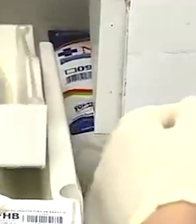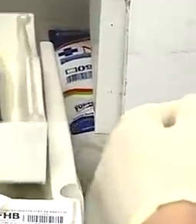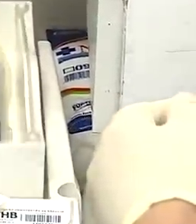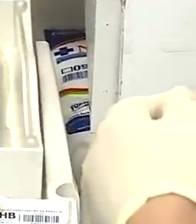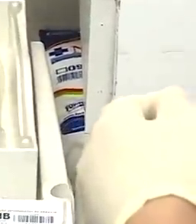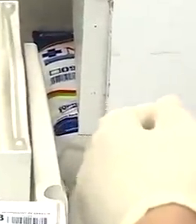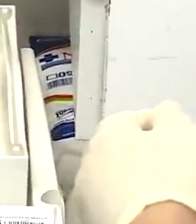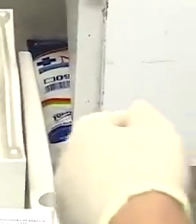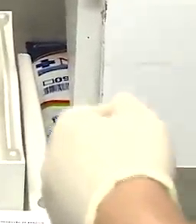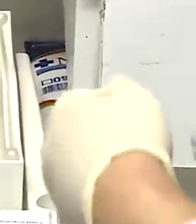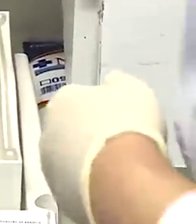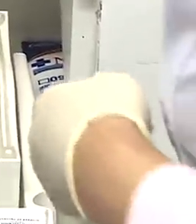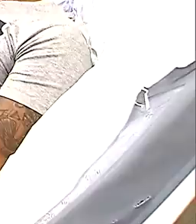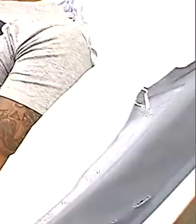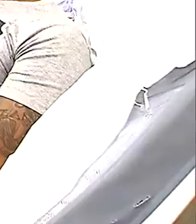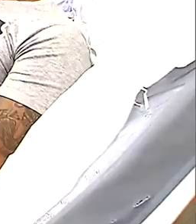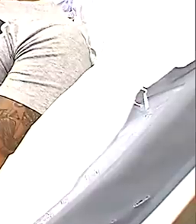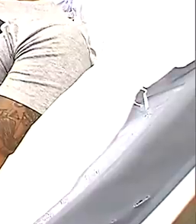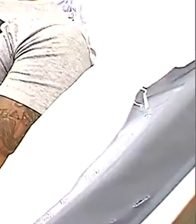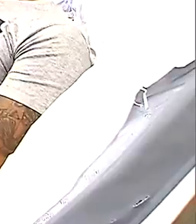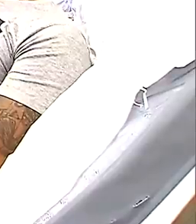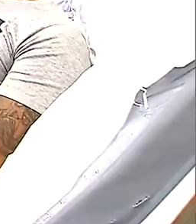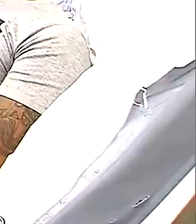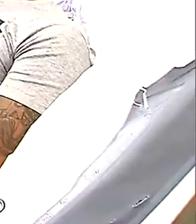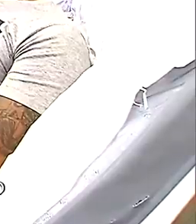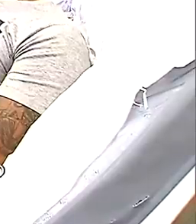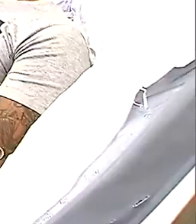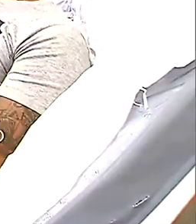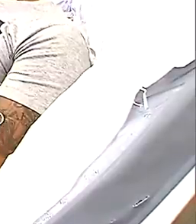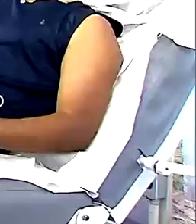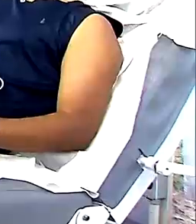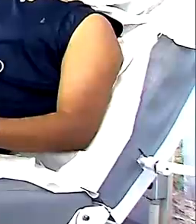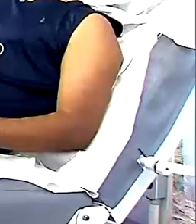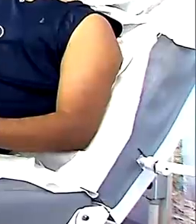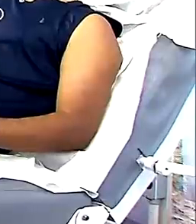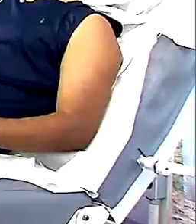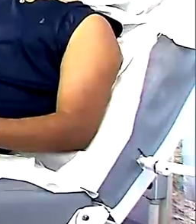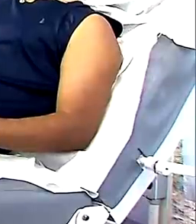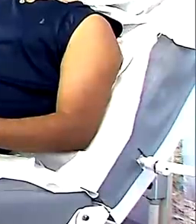amo amo E aí